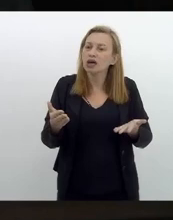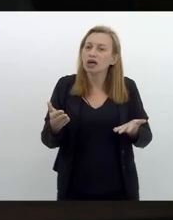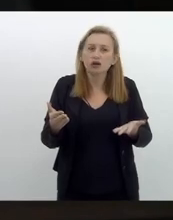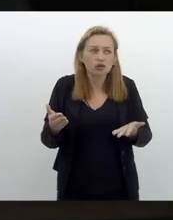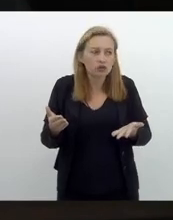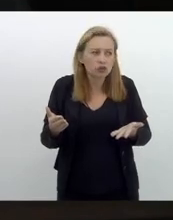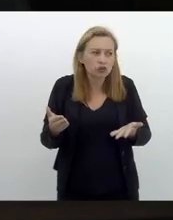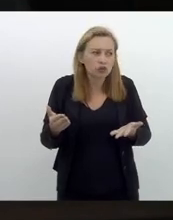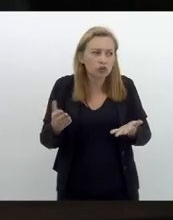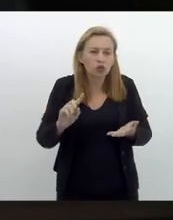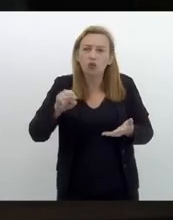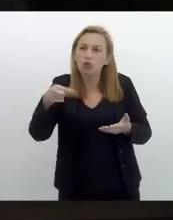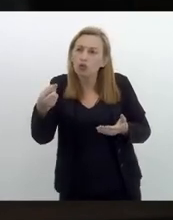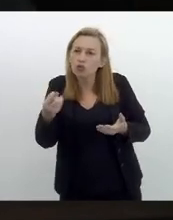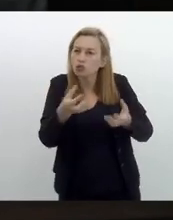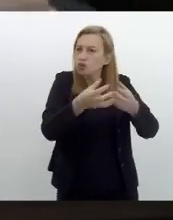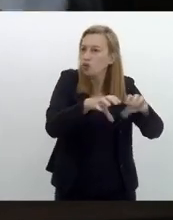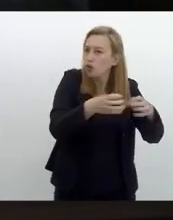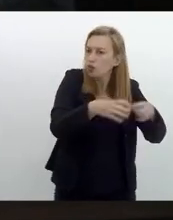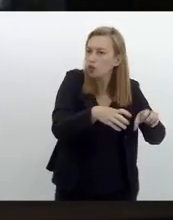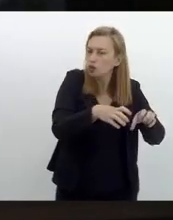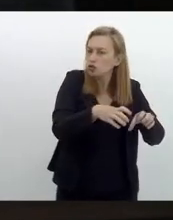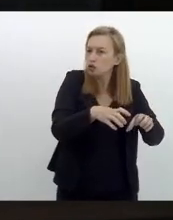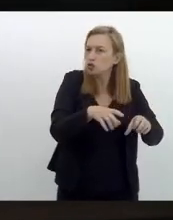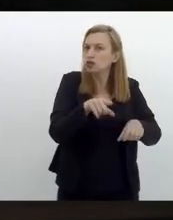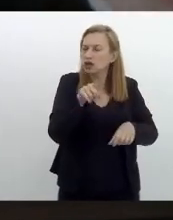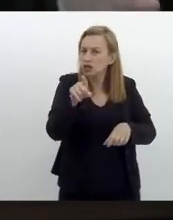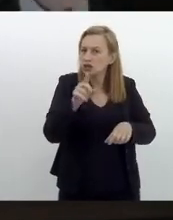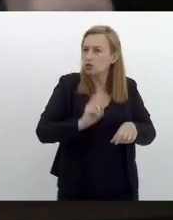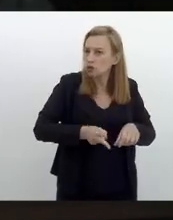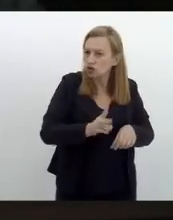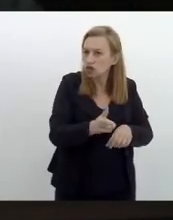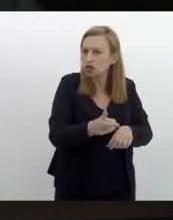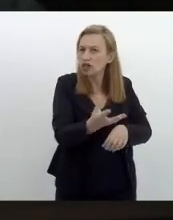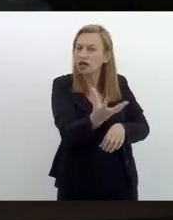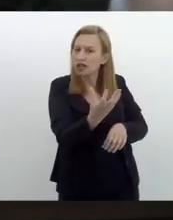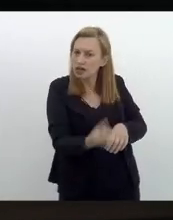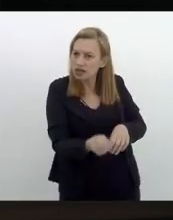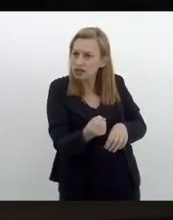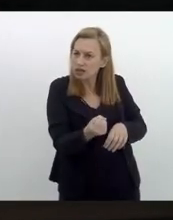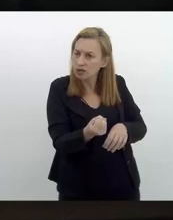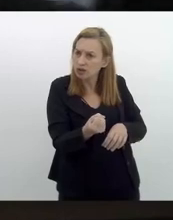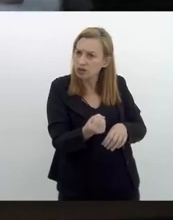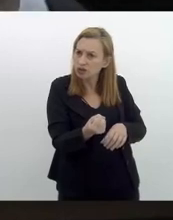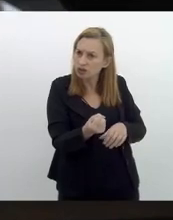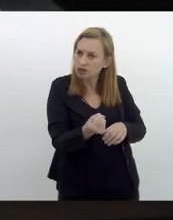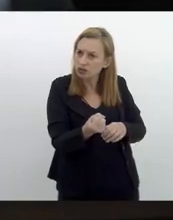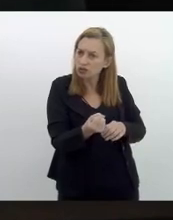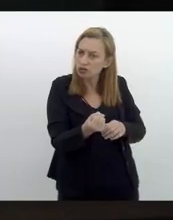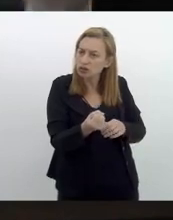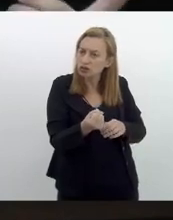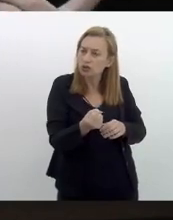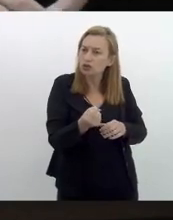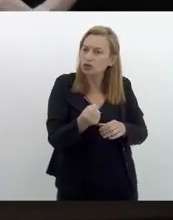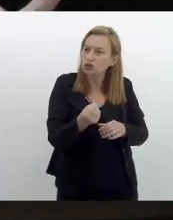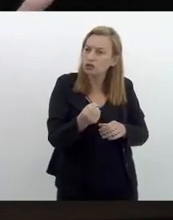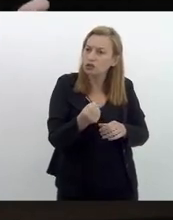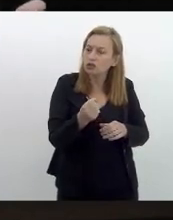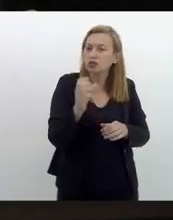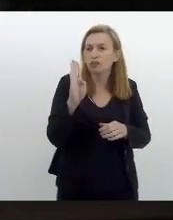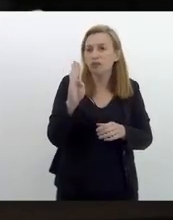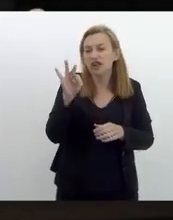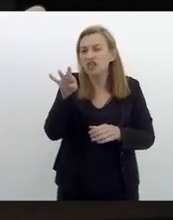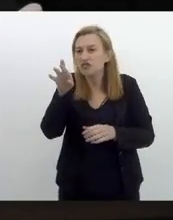um outro concurso eles continuarão recebendo acompanha suas gratificações do